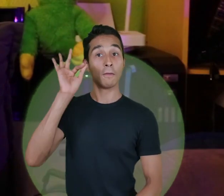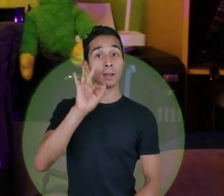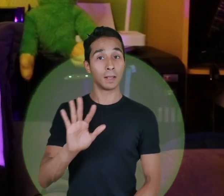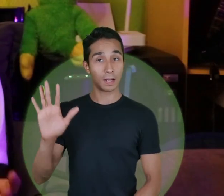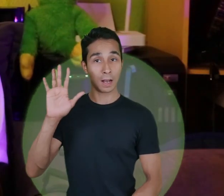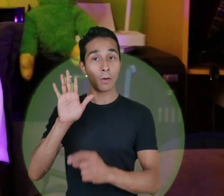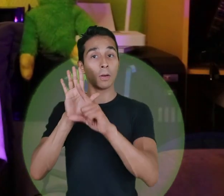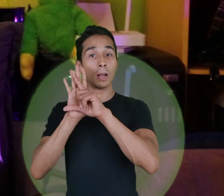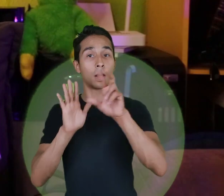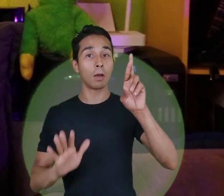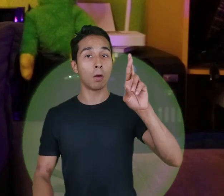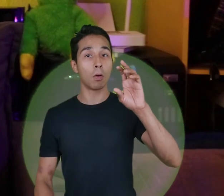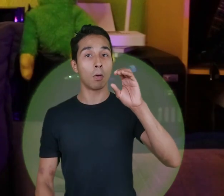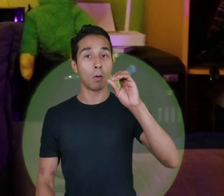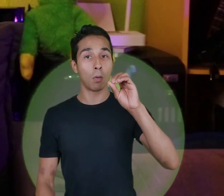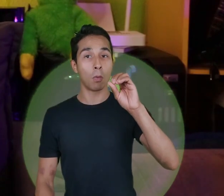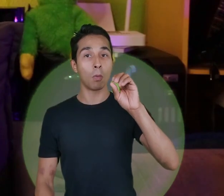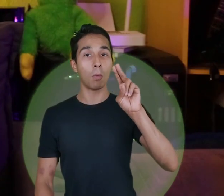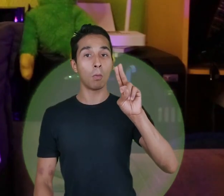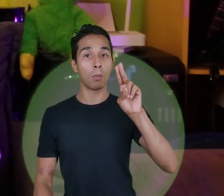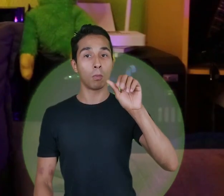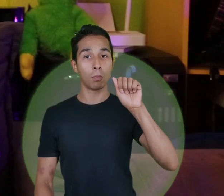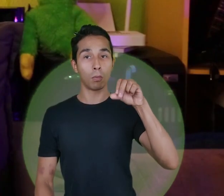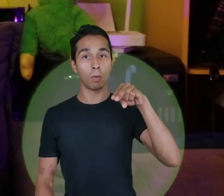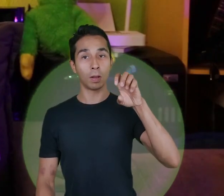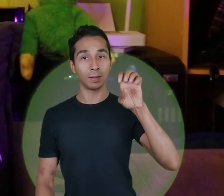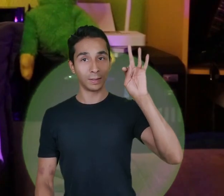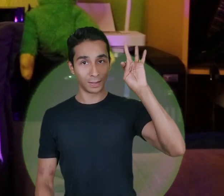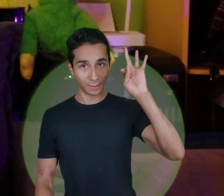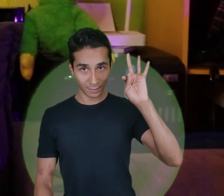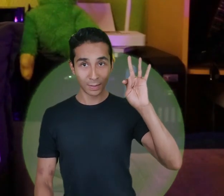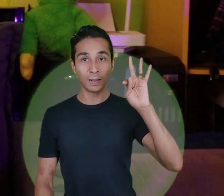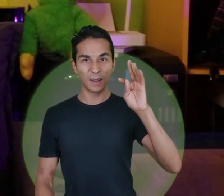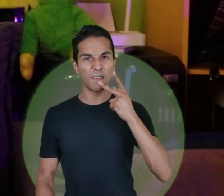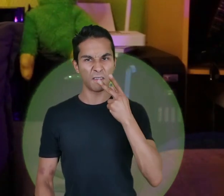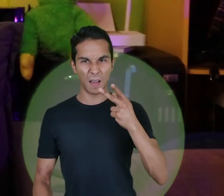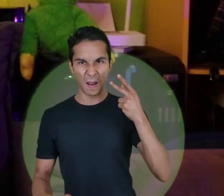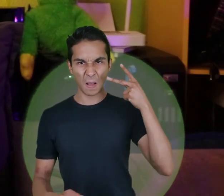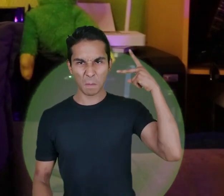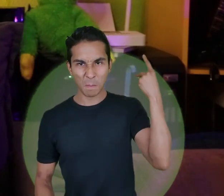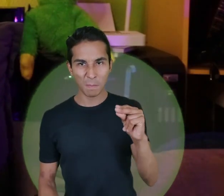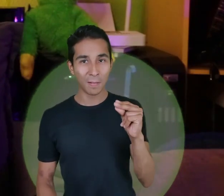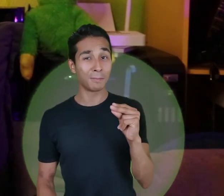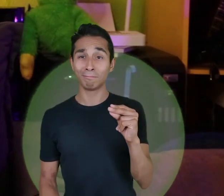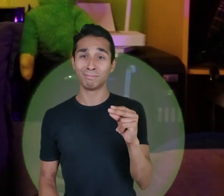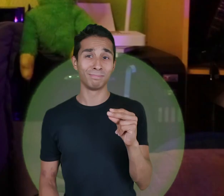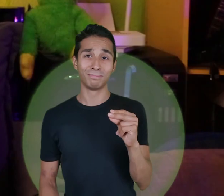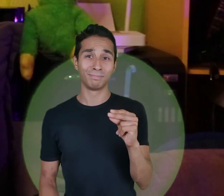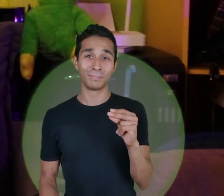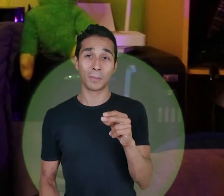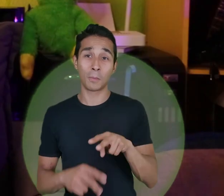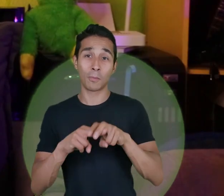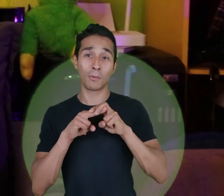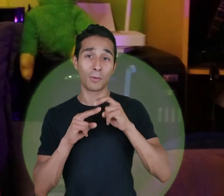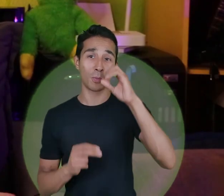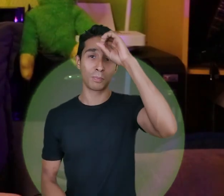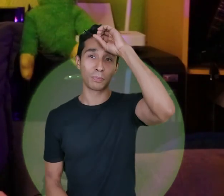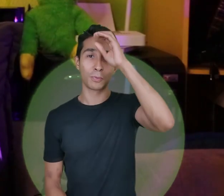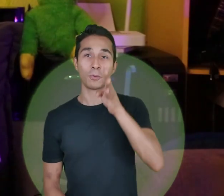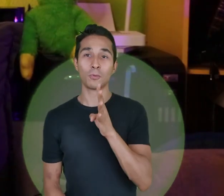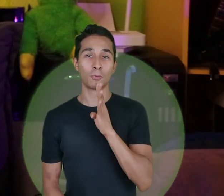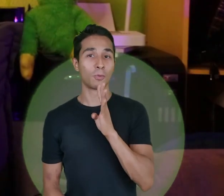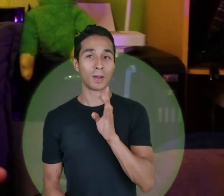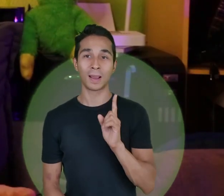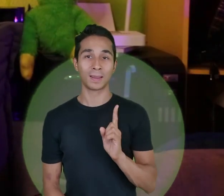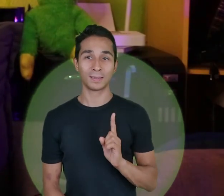federal, a famosa Lei Rouanet. Então sempre tem aquela pessoinha, né, que vem falar da Lei Rouanet, mas sem saber de nada, sem saber como ela